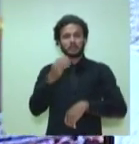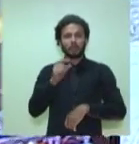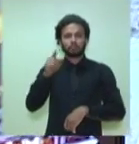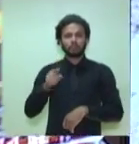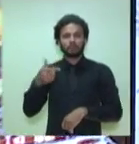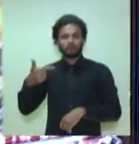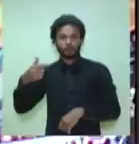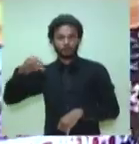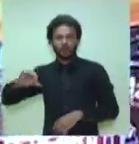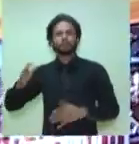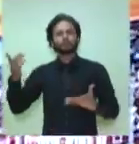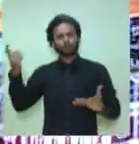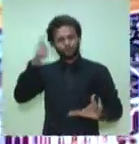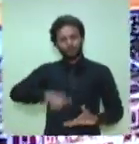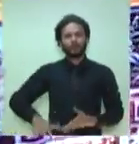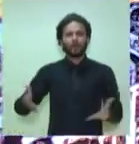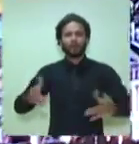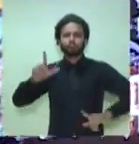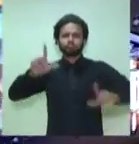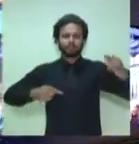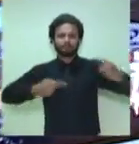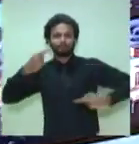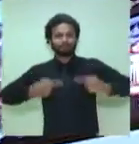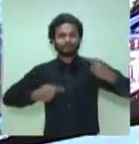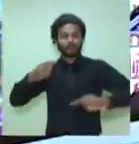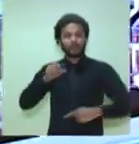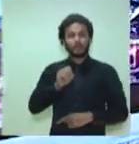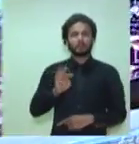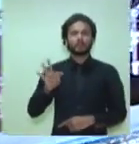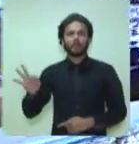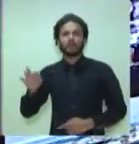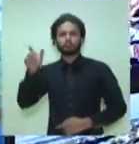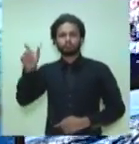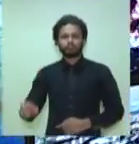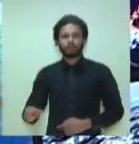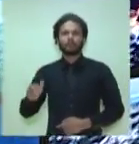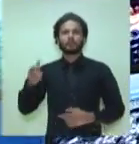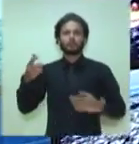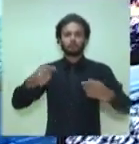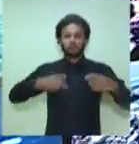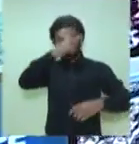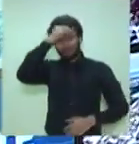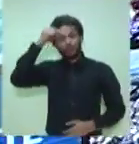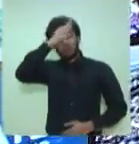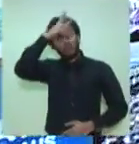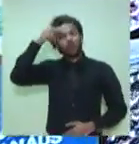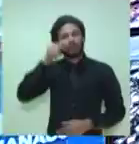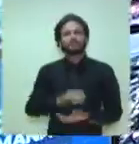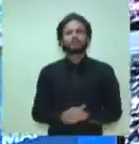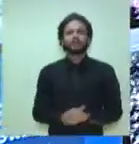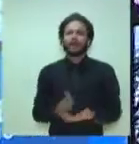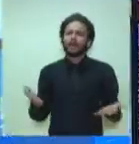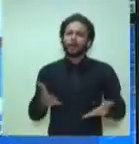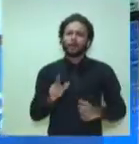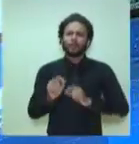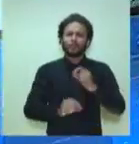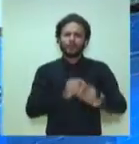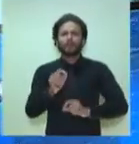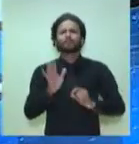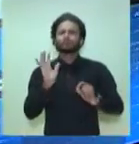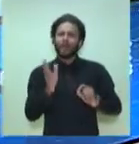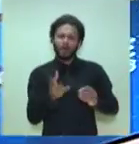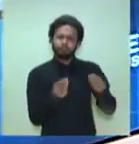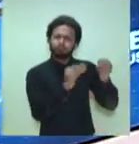10h29 e nós estamos de volta com o debate da TV em Tempo SBT com os candidatos à Prefeitura de Manaus. E olha só, nós somos agora um dos assuntos